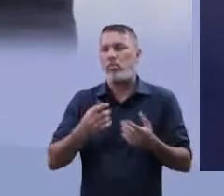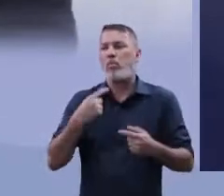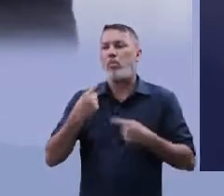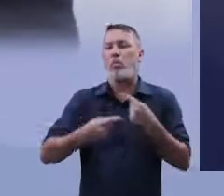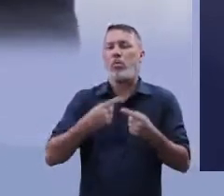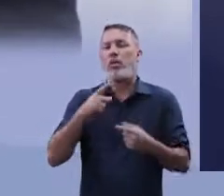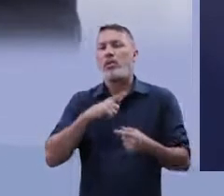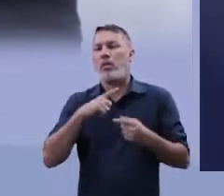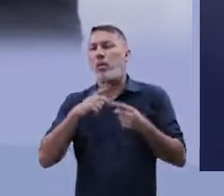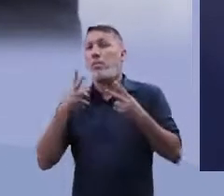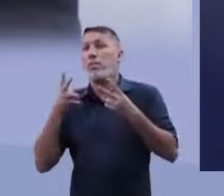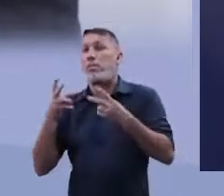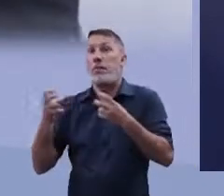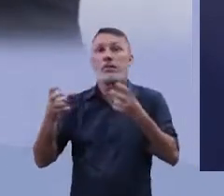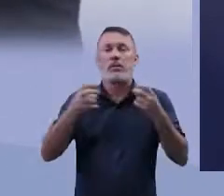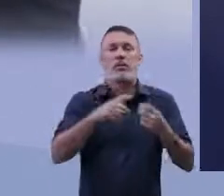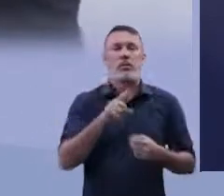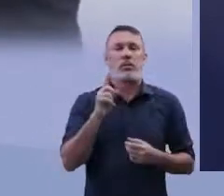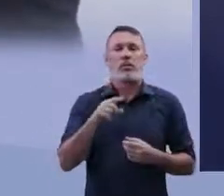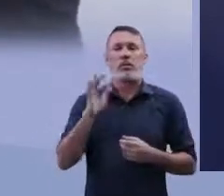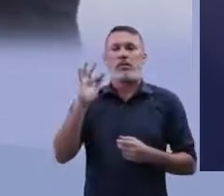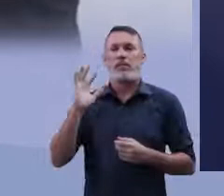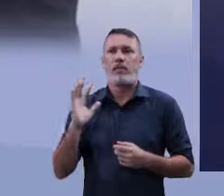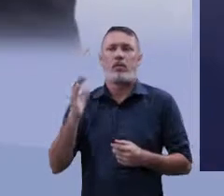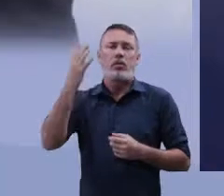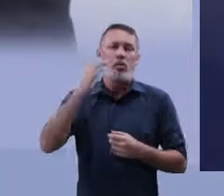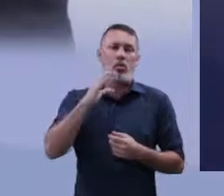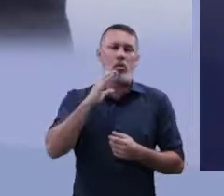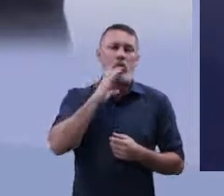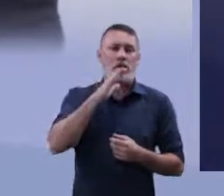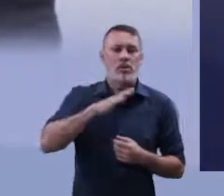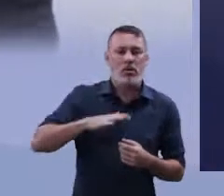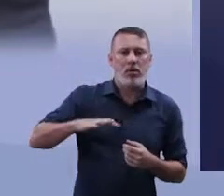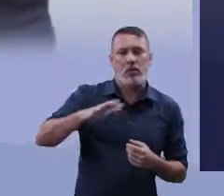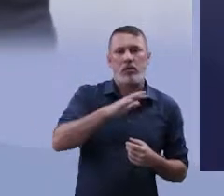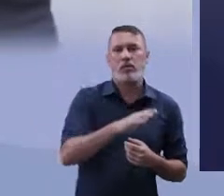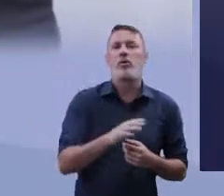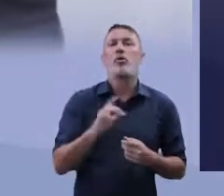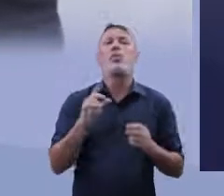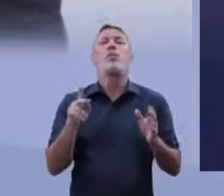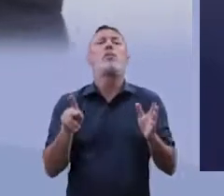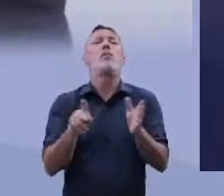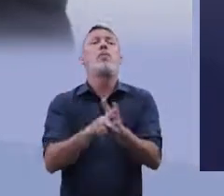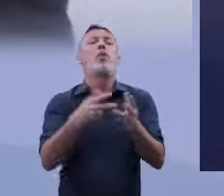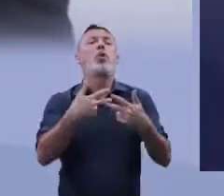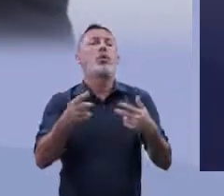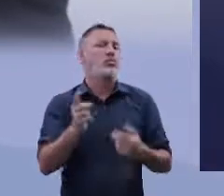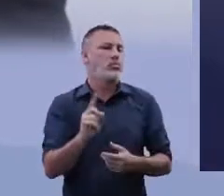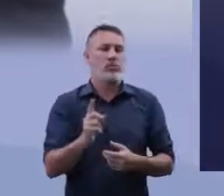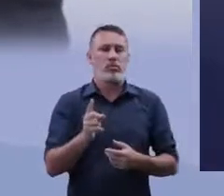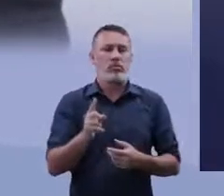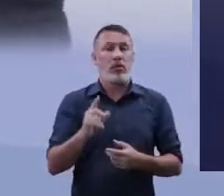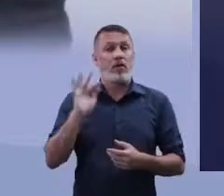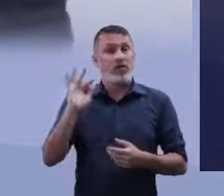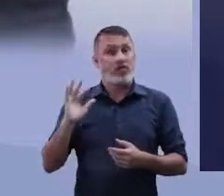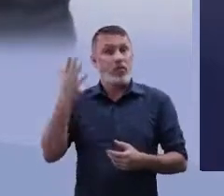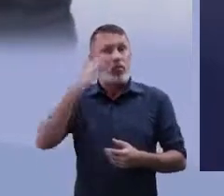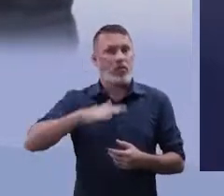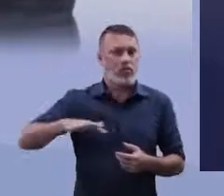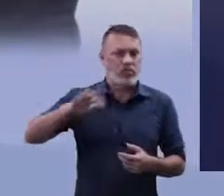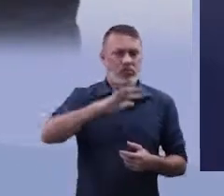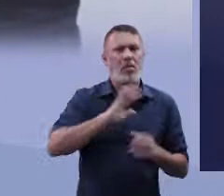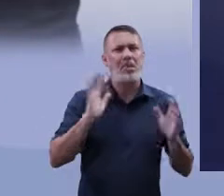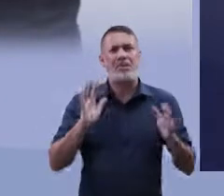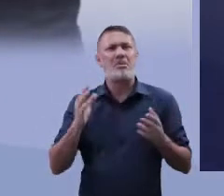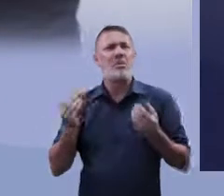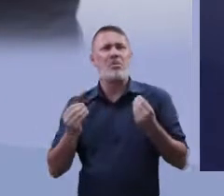seja, é a percepção, é o fenômeno do conhecimento e não a coisa em si. O que isso, para poder a gente entender